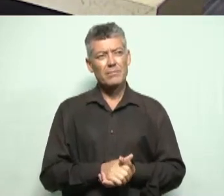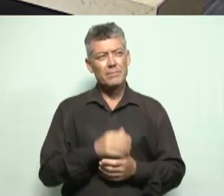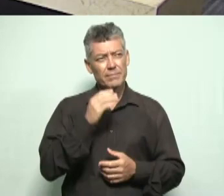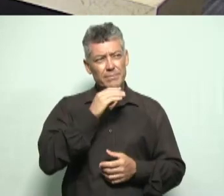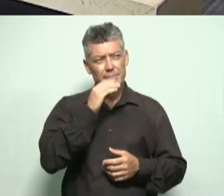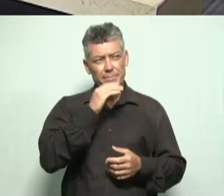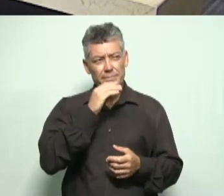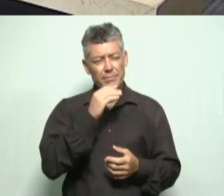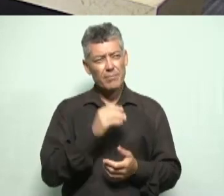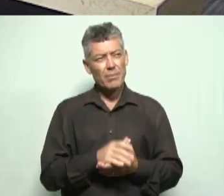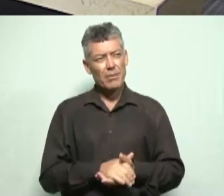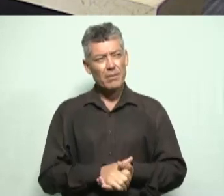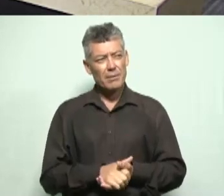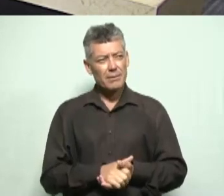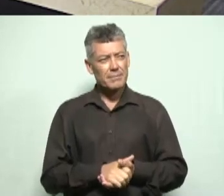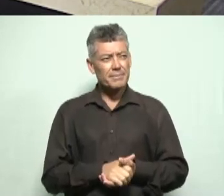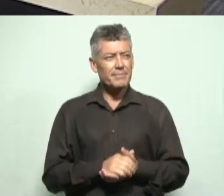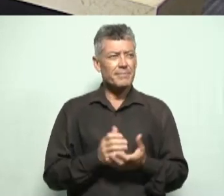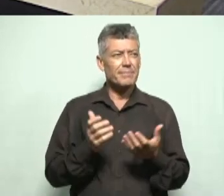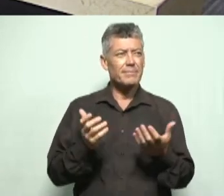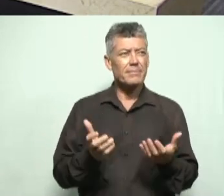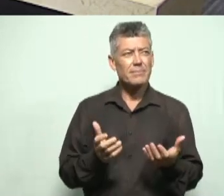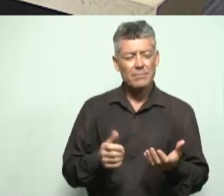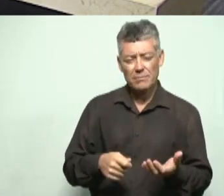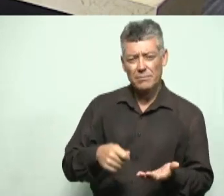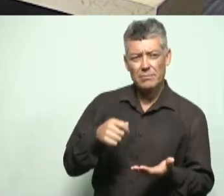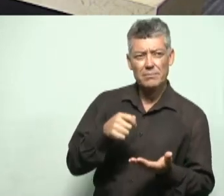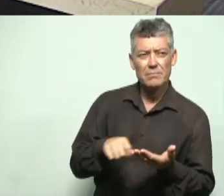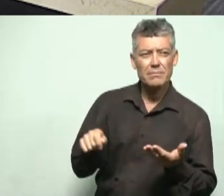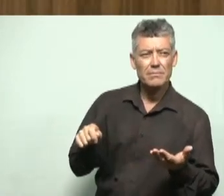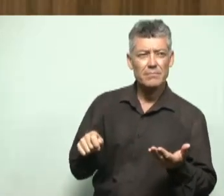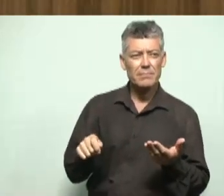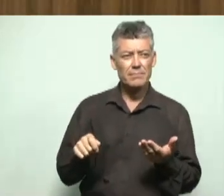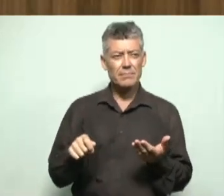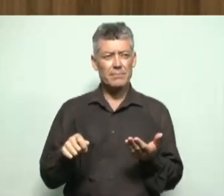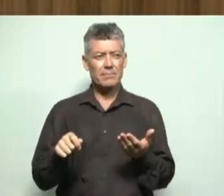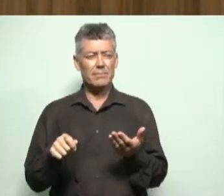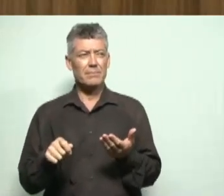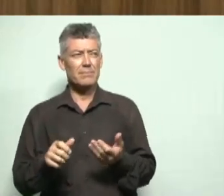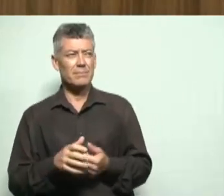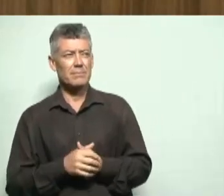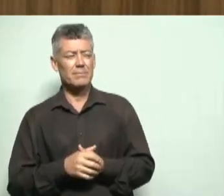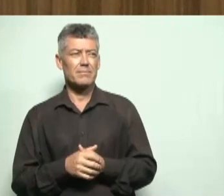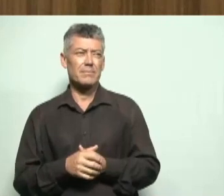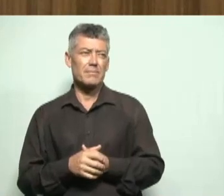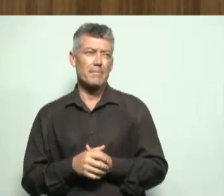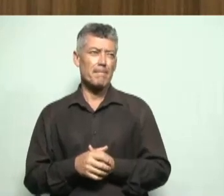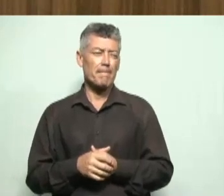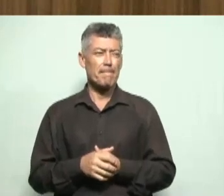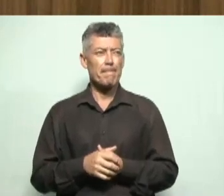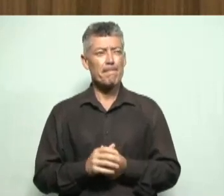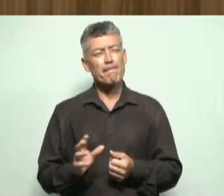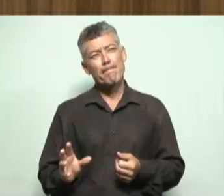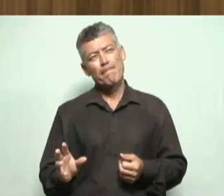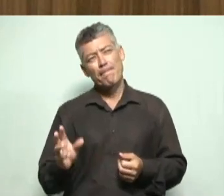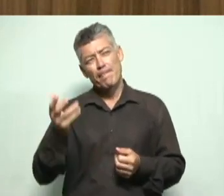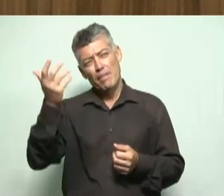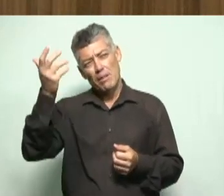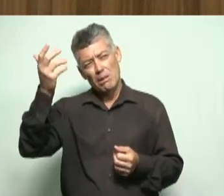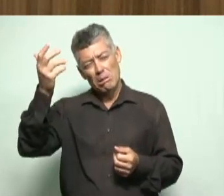senhor presidente. Eu queria só aqui registrar aqui nas galerias o nosso grande repentista,